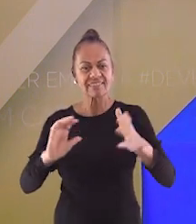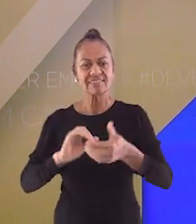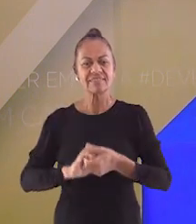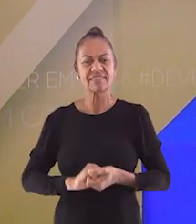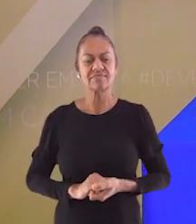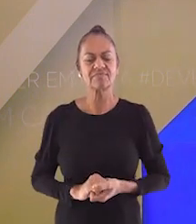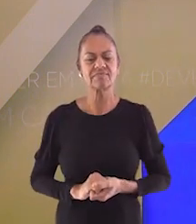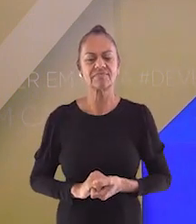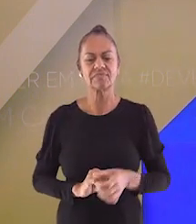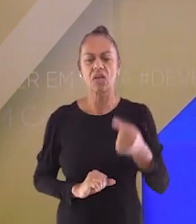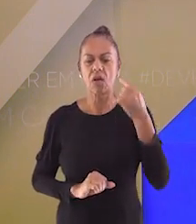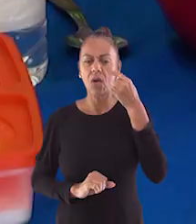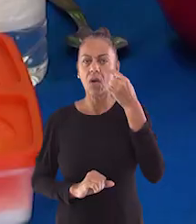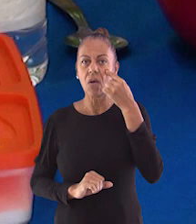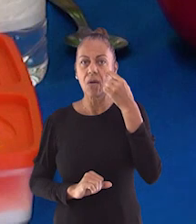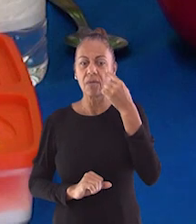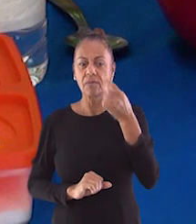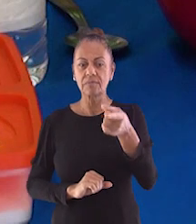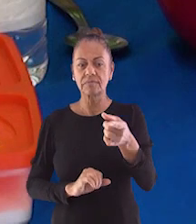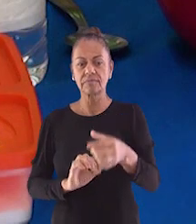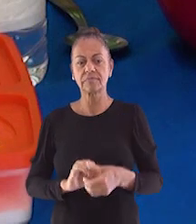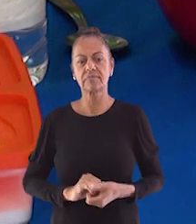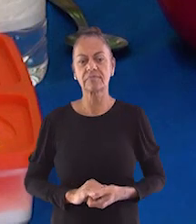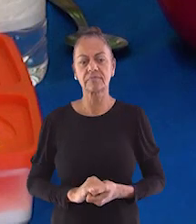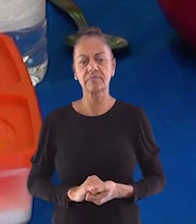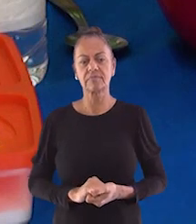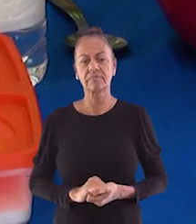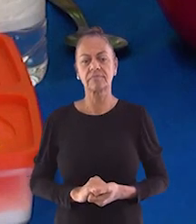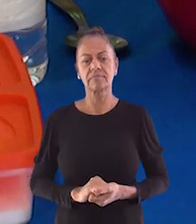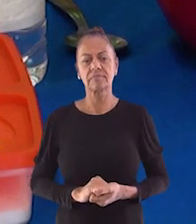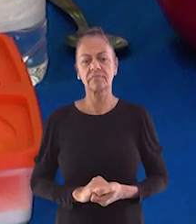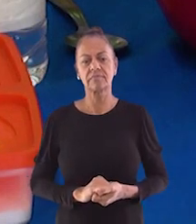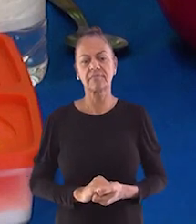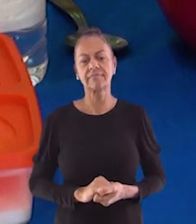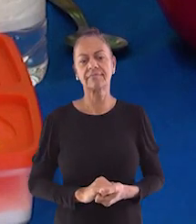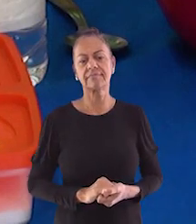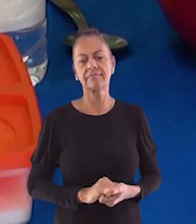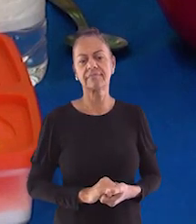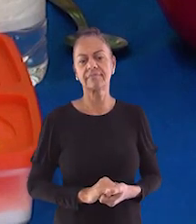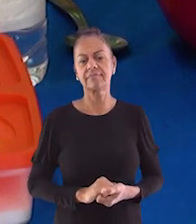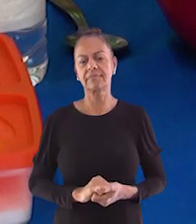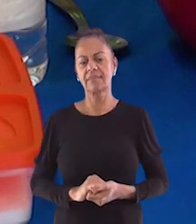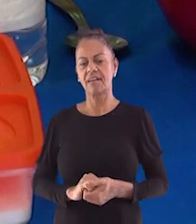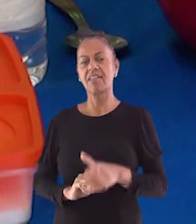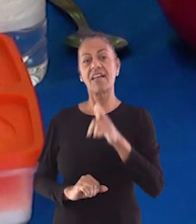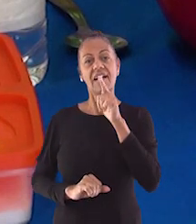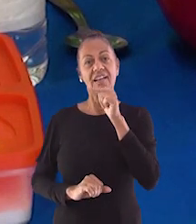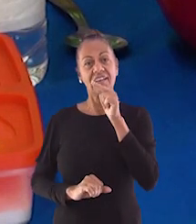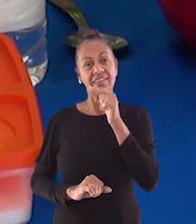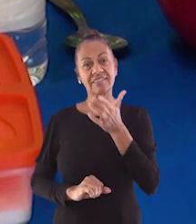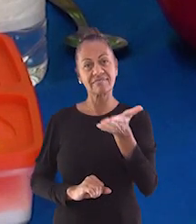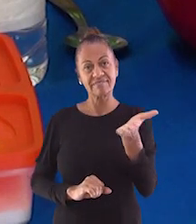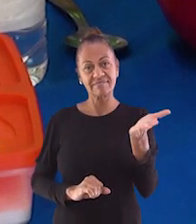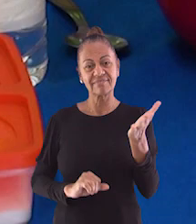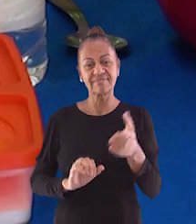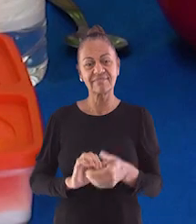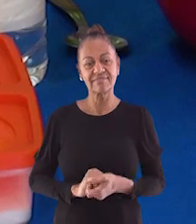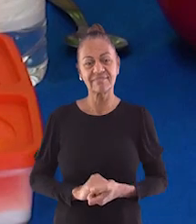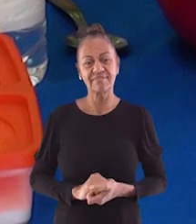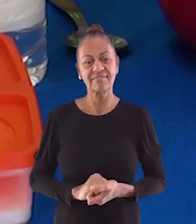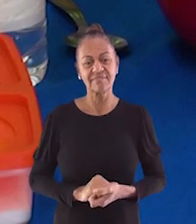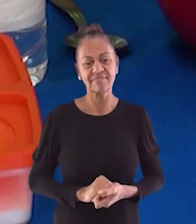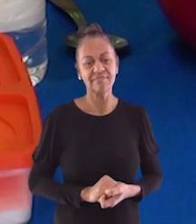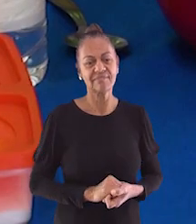observarem. Aqui é o detergente, depois da concentração mais líquida, do jeito que a gente está acostumado. Olha só. Ele tá